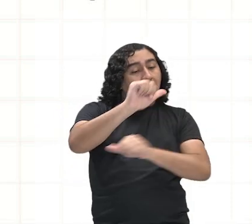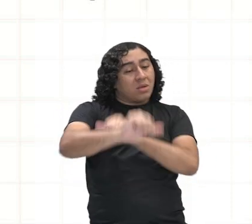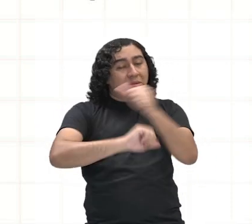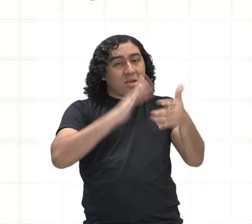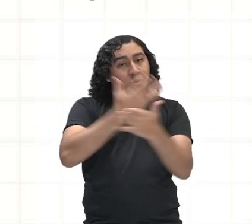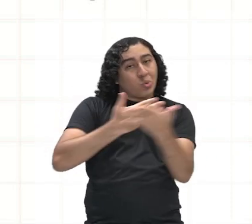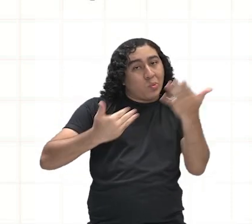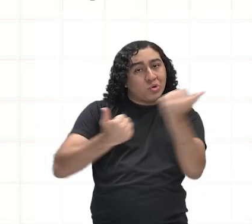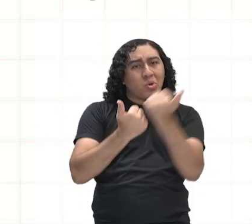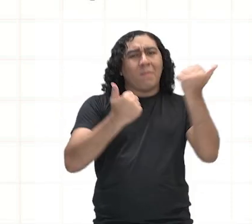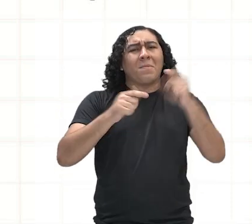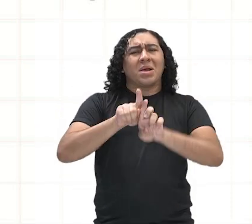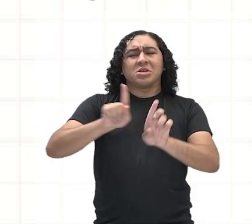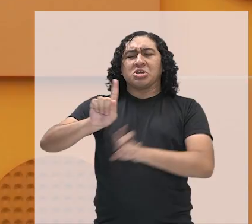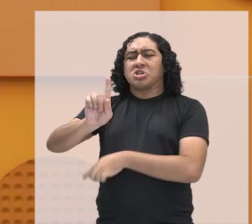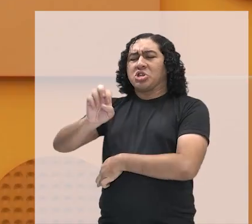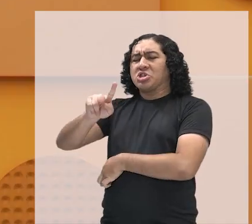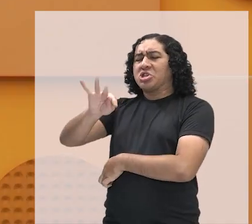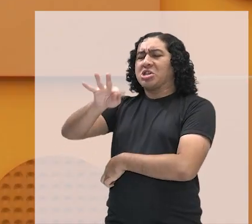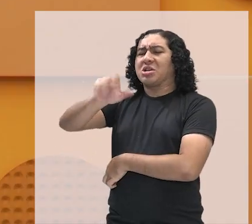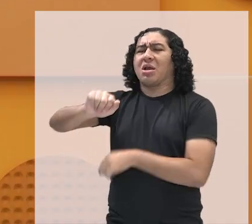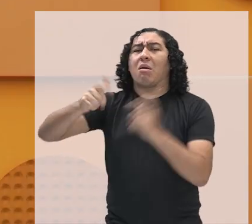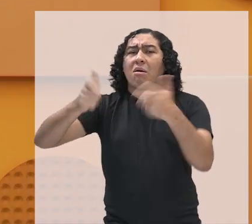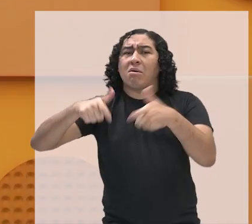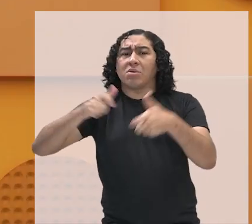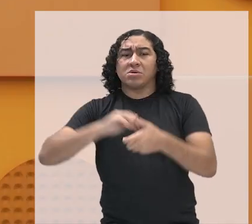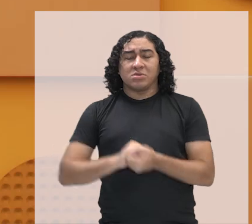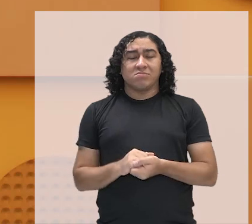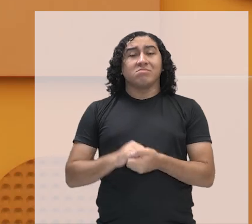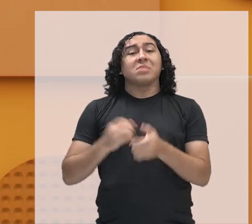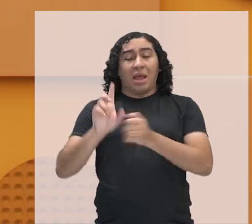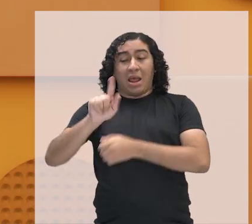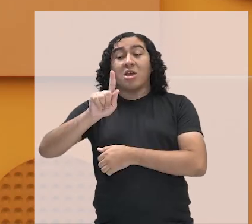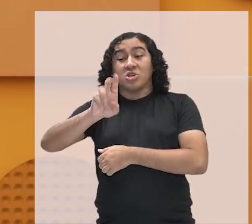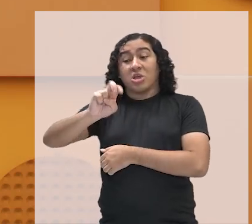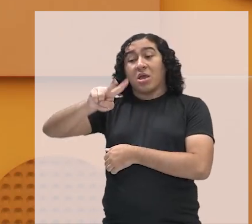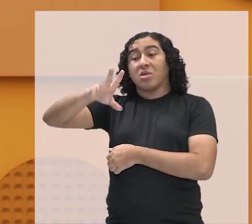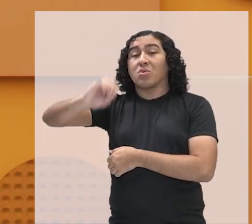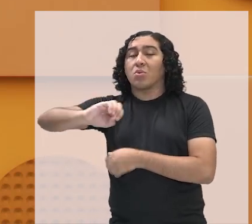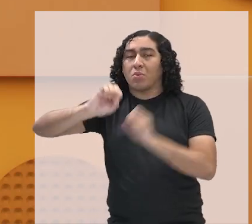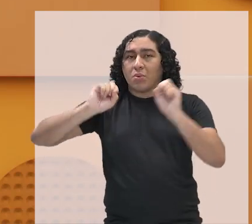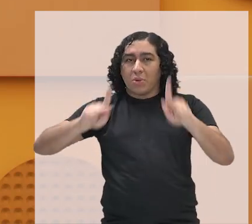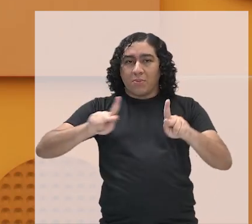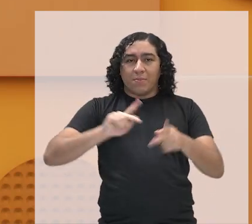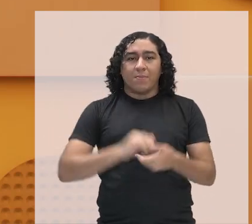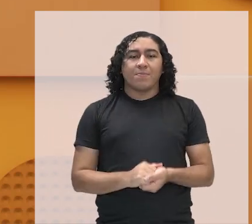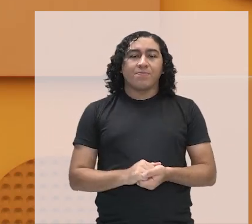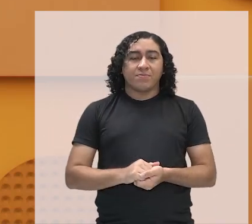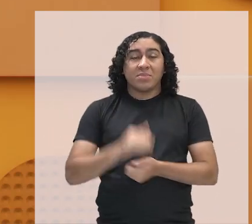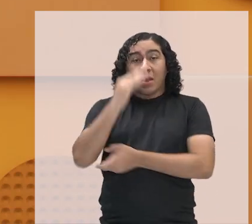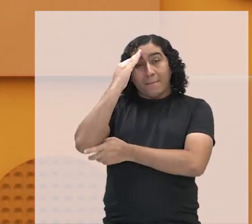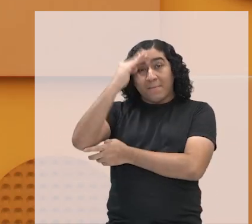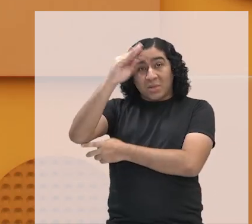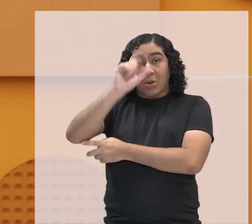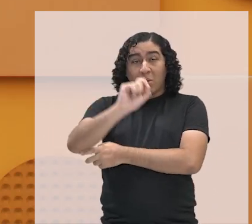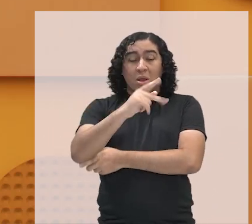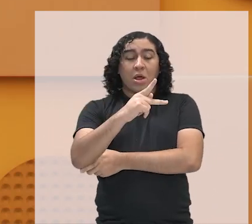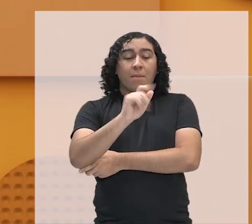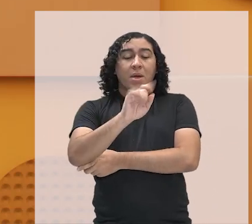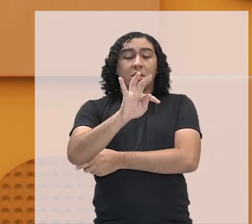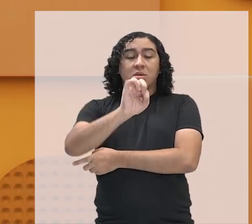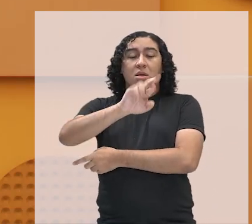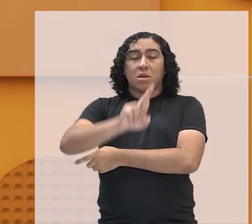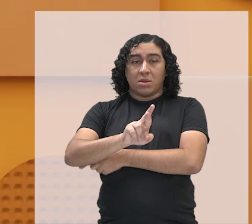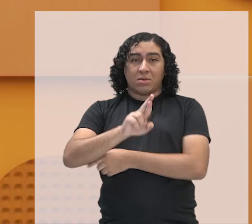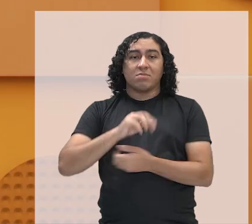onde que surgiu essa palavra? Do gênero. Dessa formação, então, do gênero, tá bom? Aonde a figura principal, então, é o pater, que é